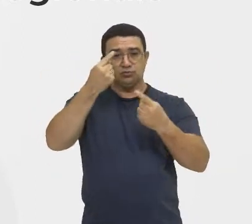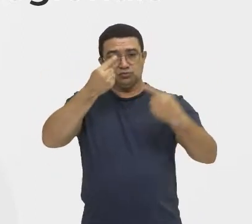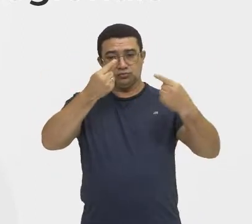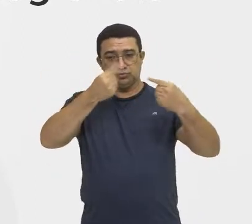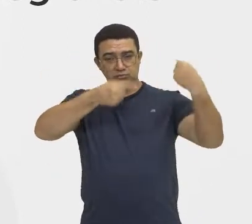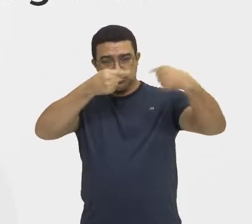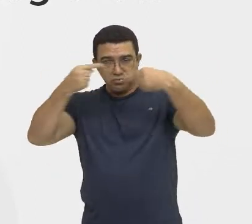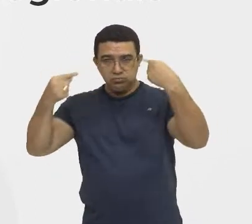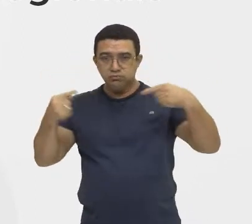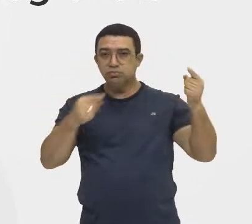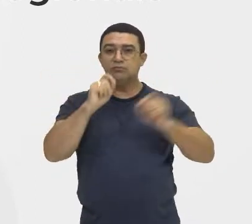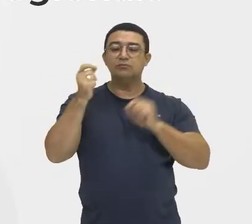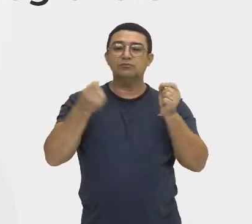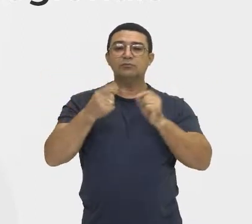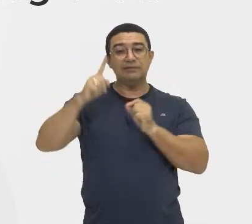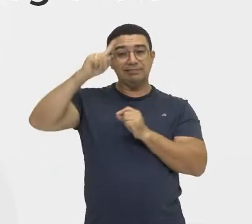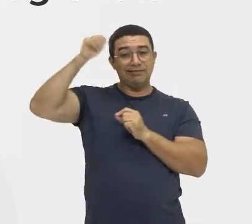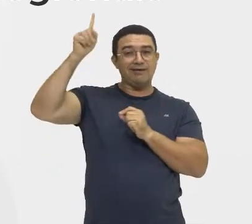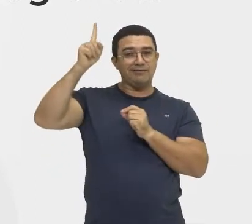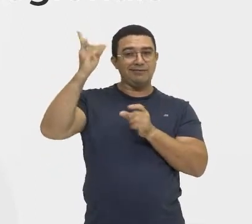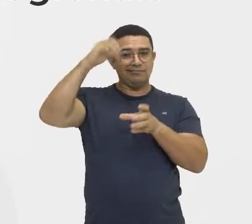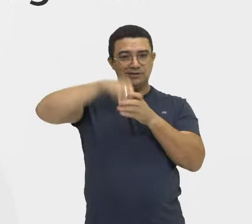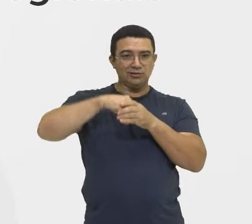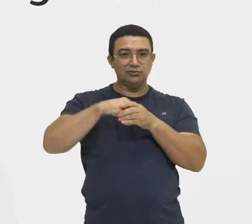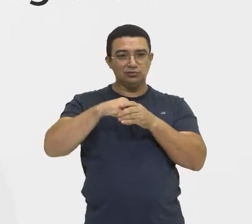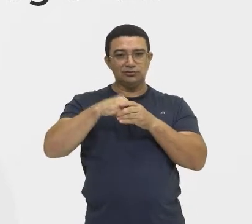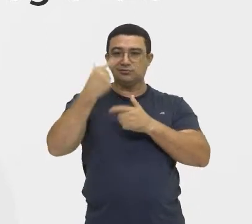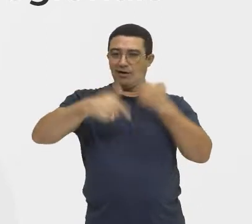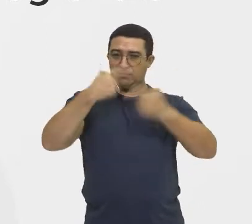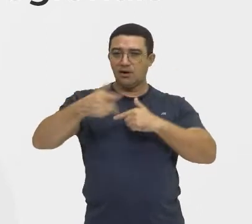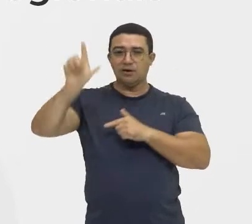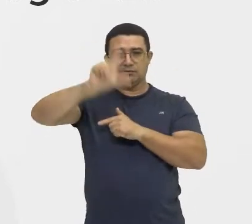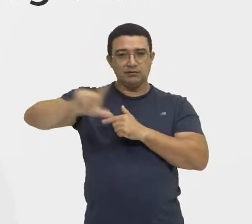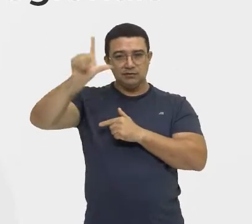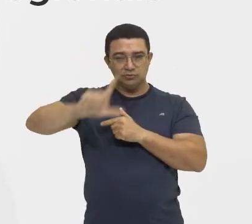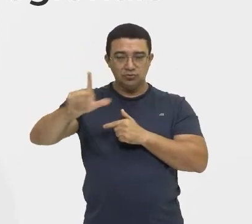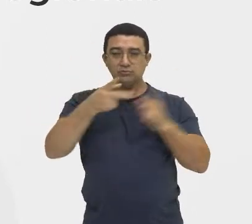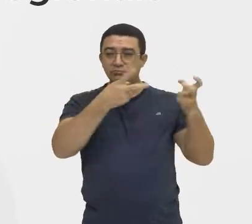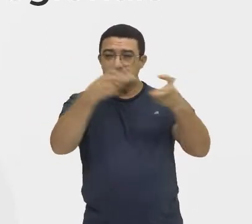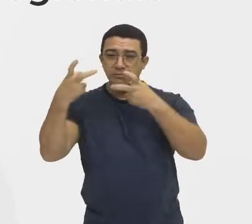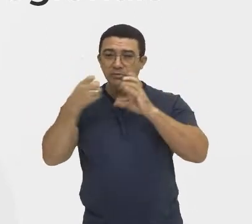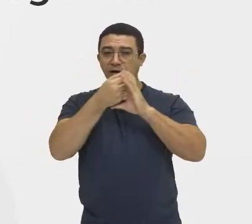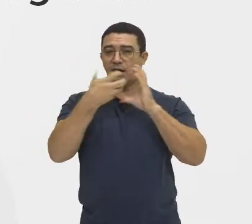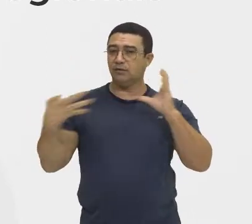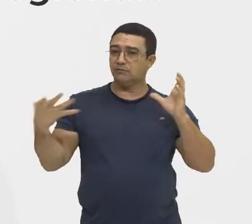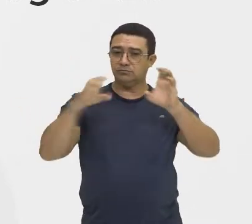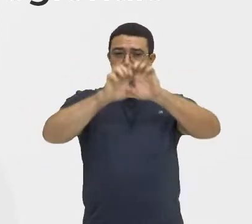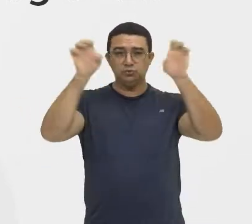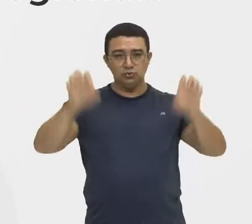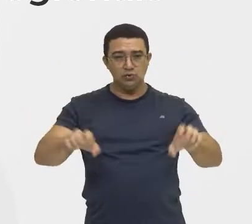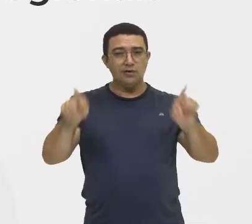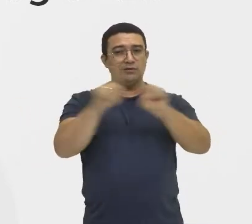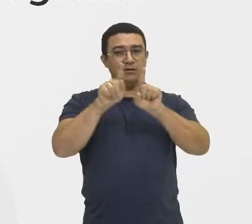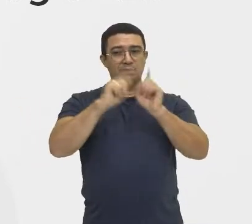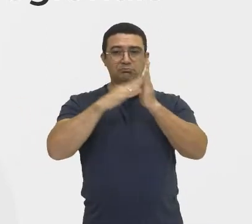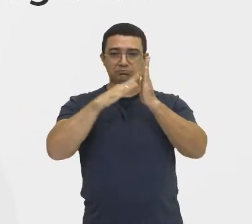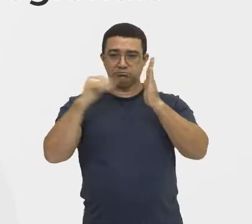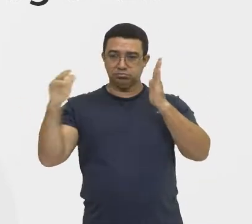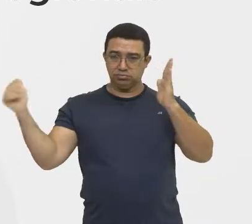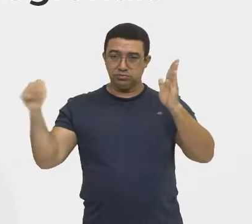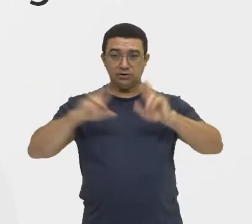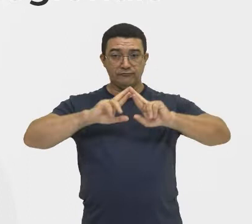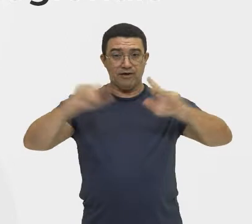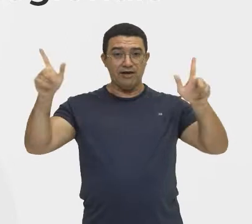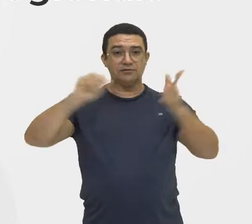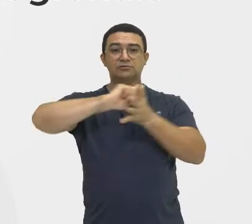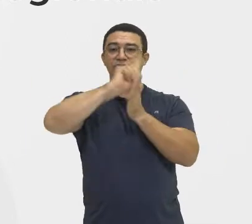discursos e ideologias presentes nas obras literárias, identificando características estruturais e estilísticas nos